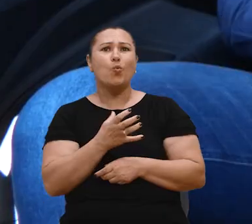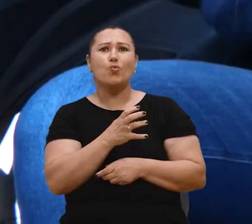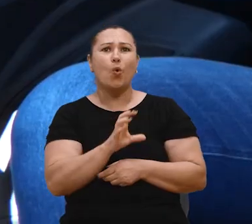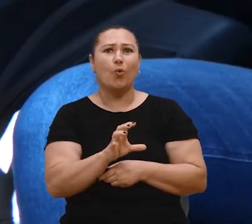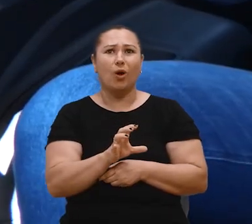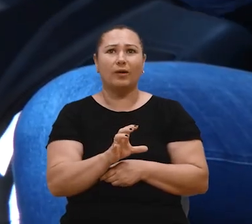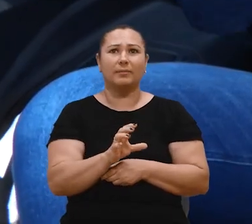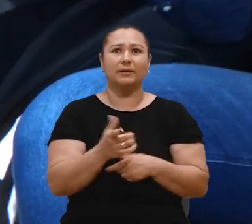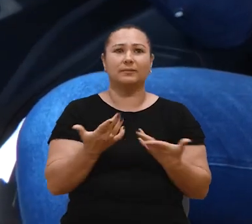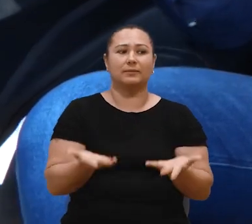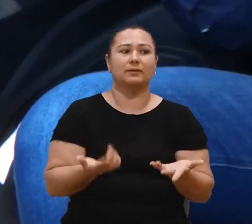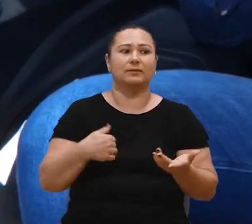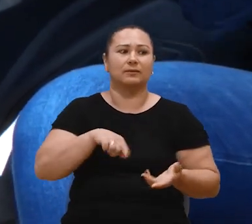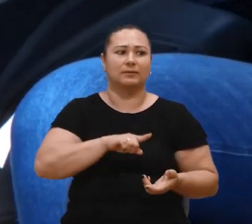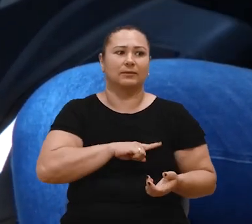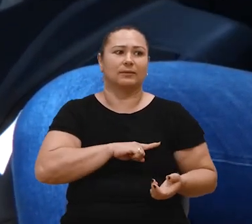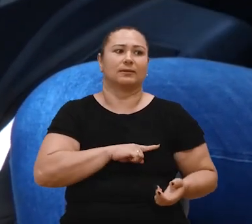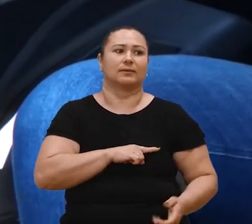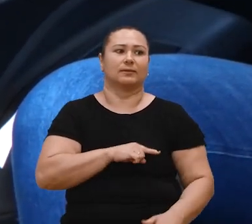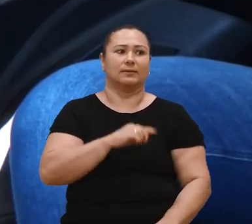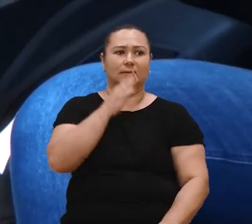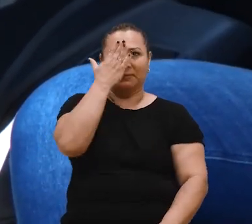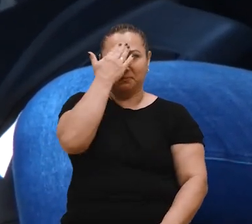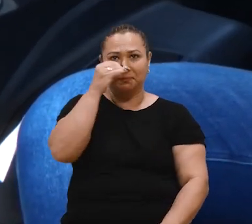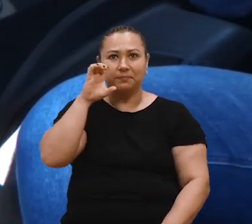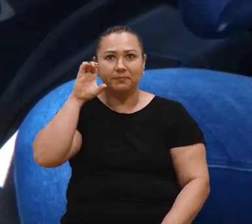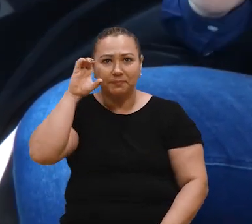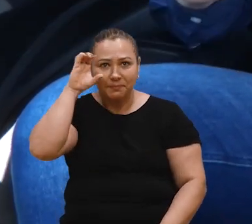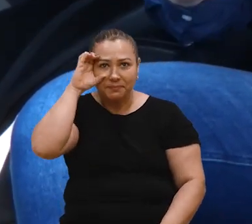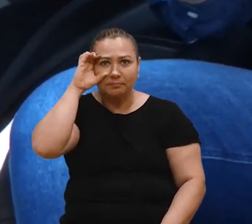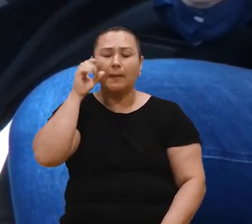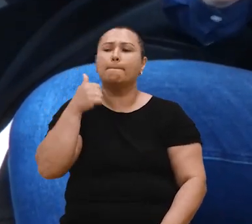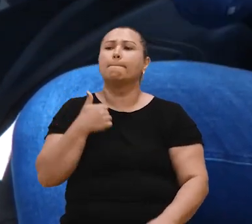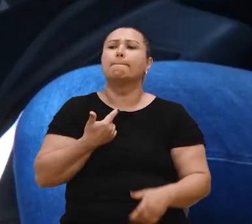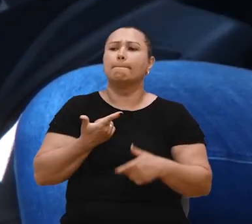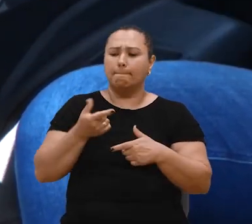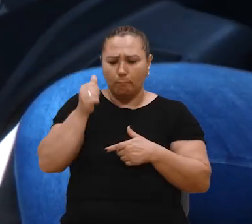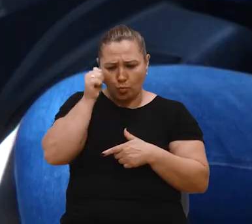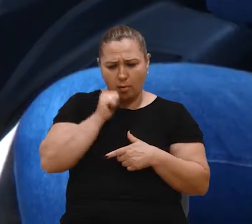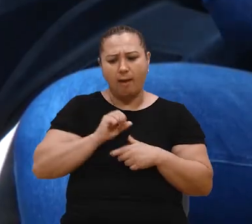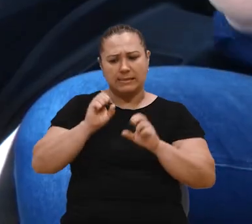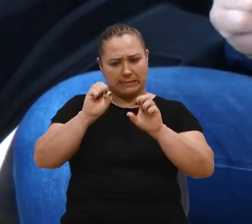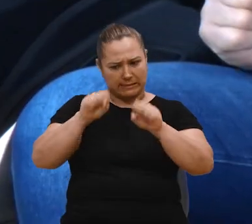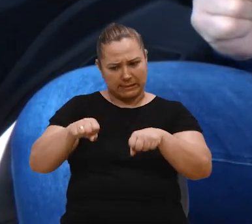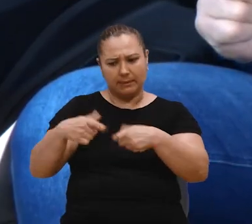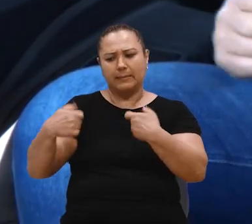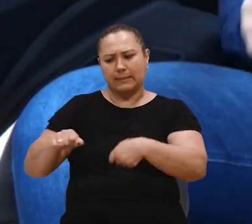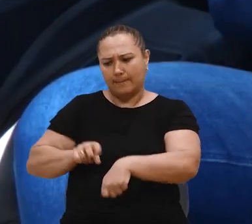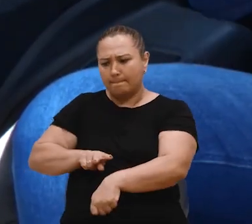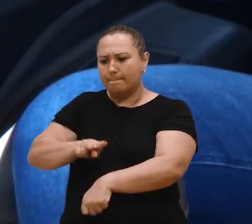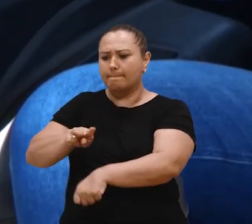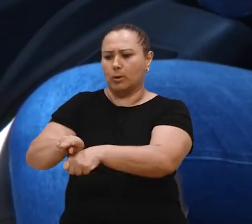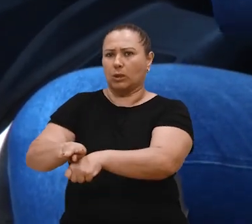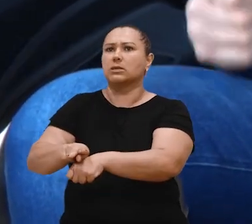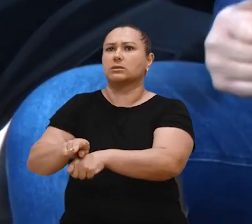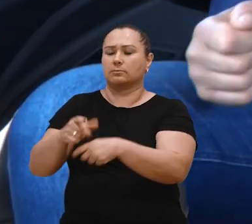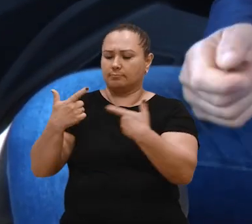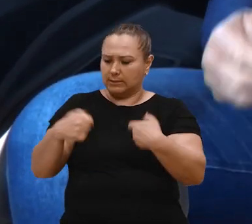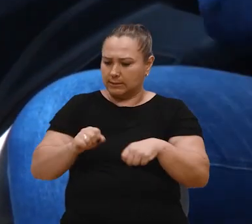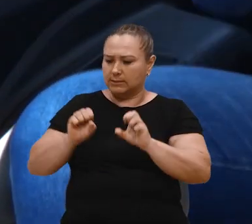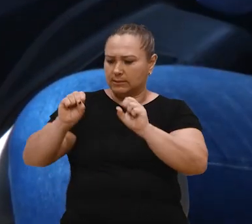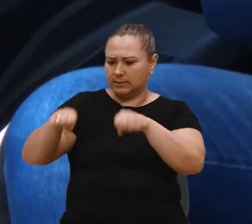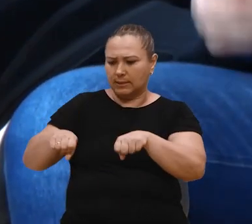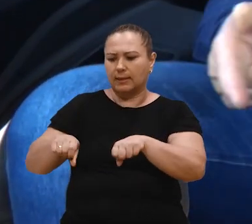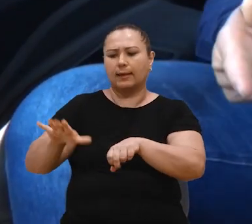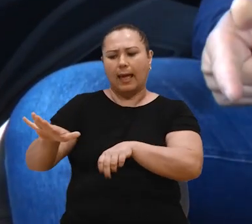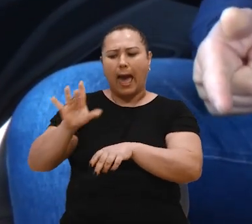da Penha, nunca fui, a mulher tem que ser protegida, a mulher é mais frágil que o homem, a mulher precisa de